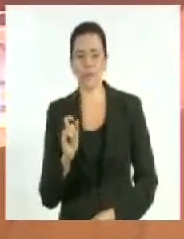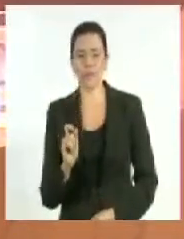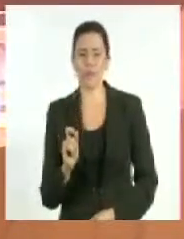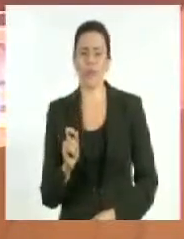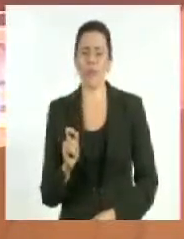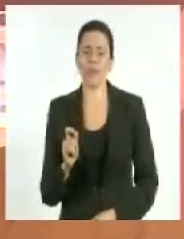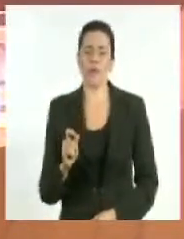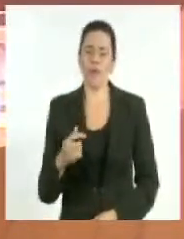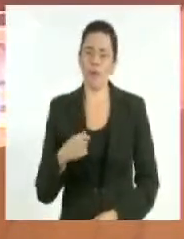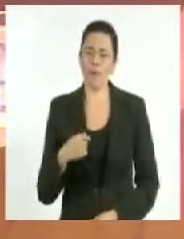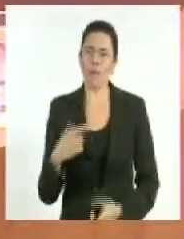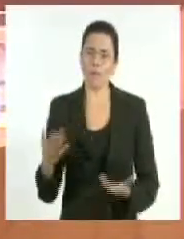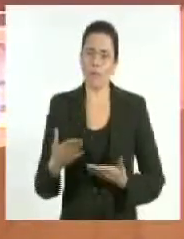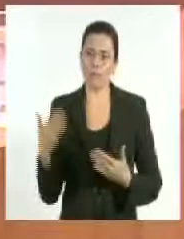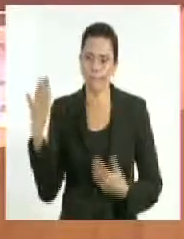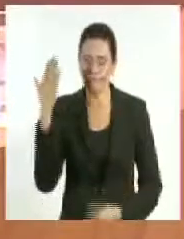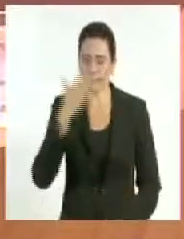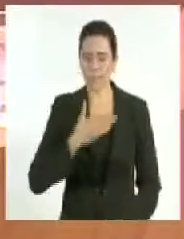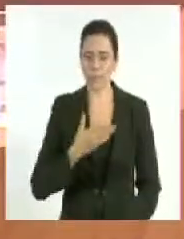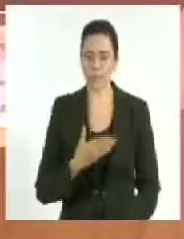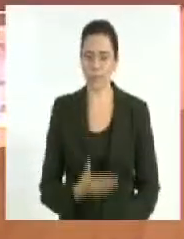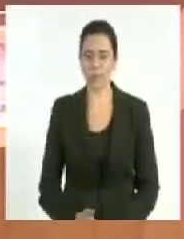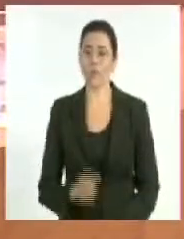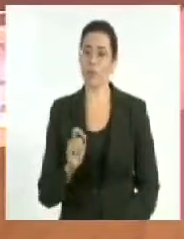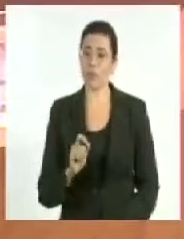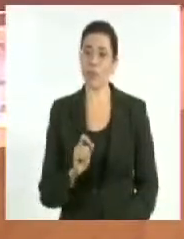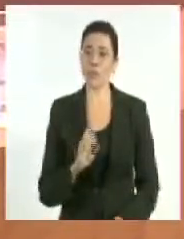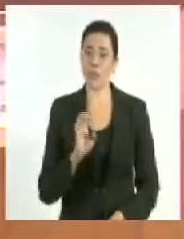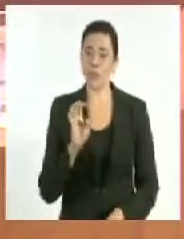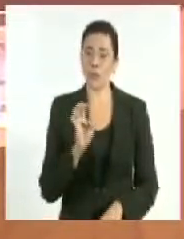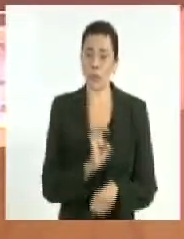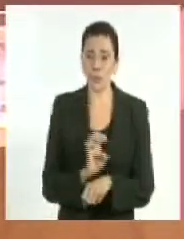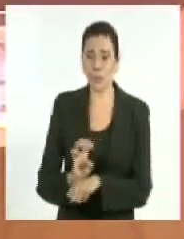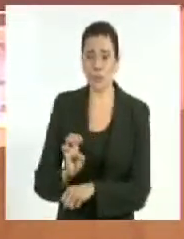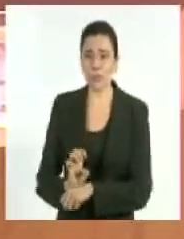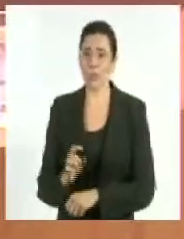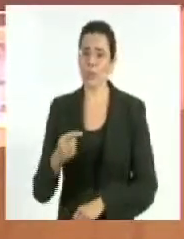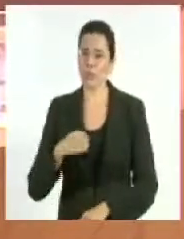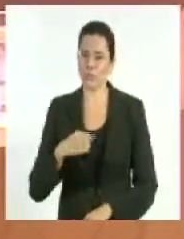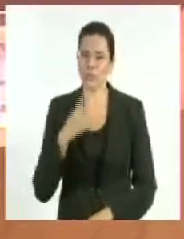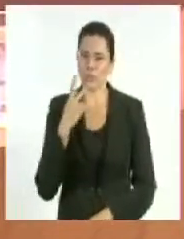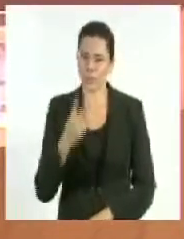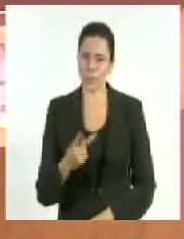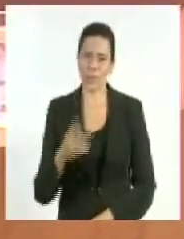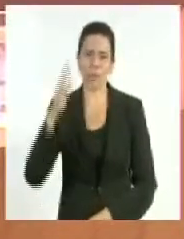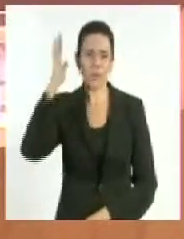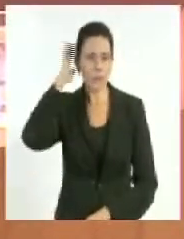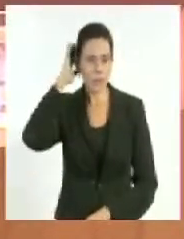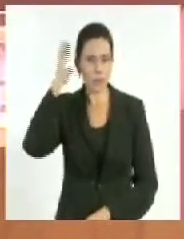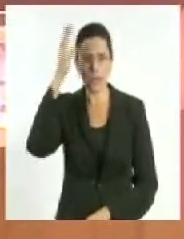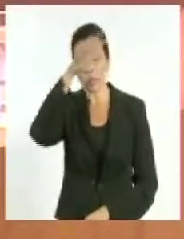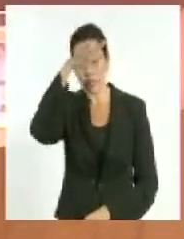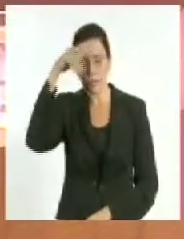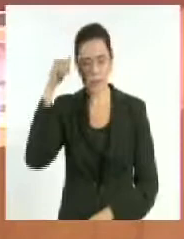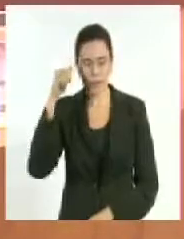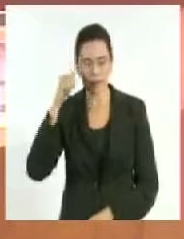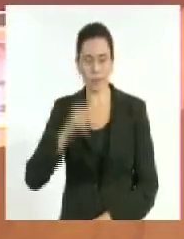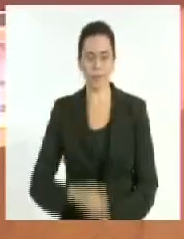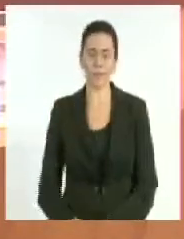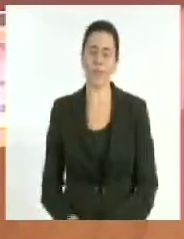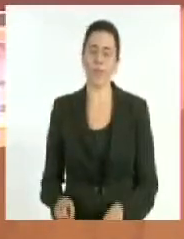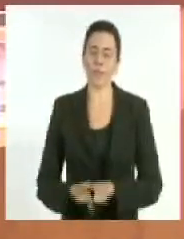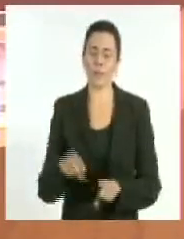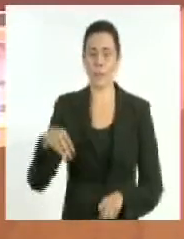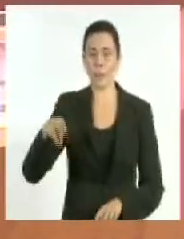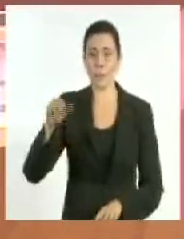eu digo, é que esses estados que eu citei anteriormente, Amapá, Mato Grosso do Sul, Pará e Minas Gerais,